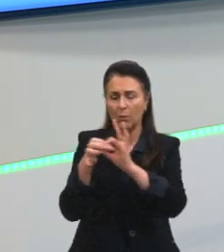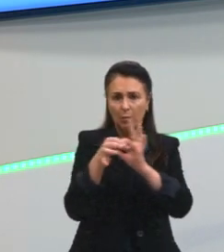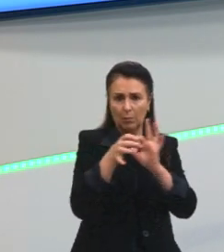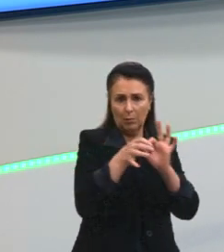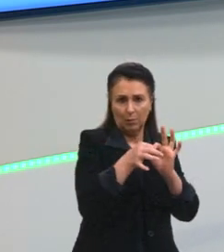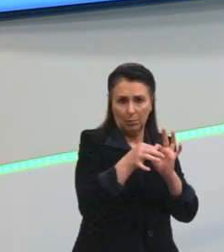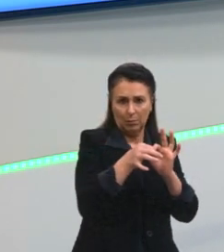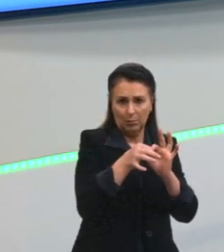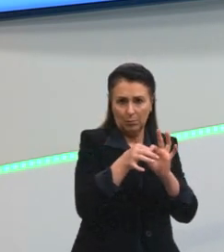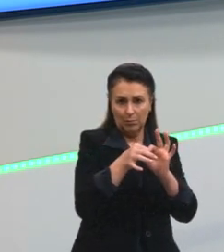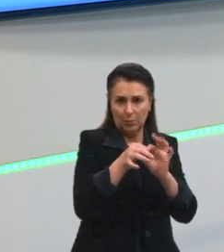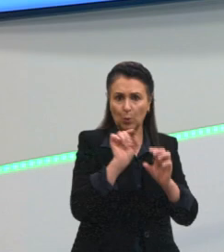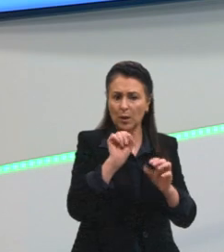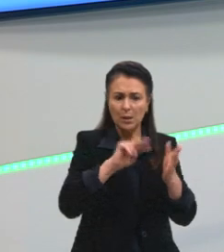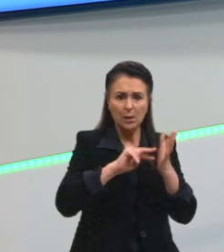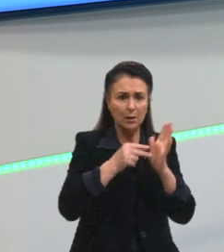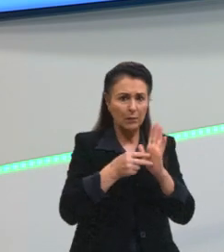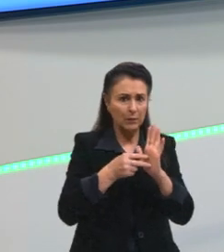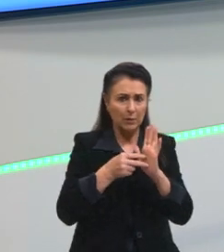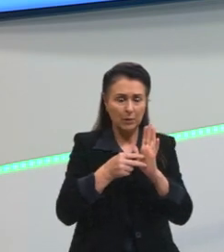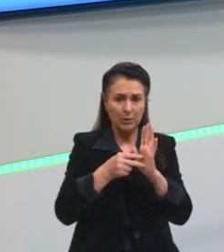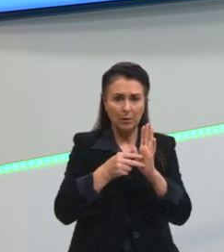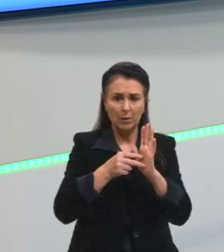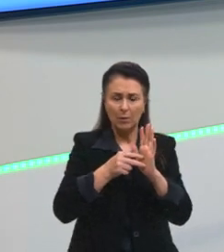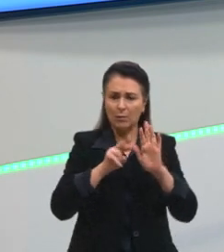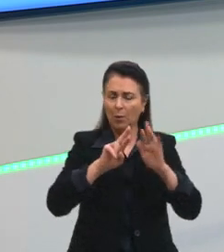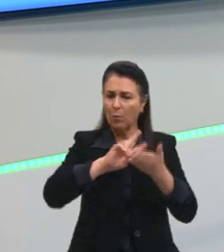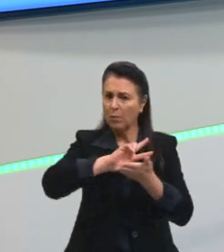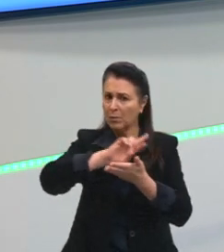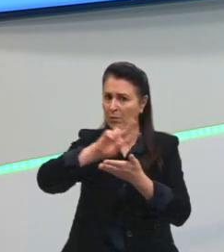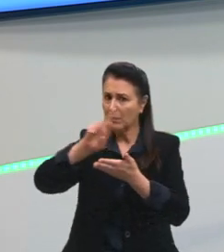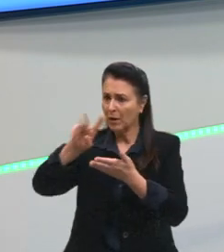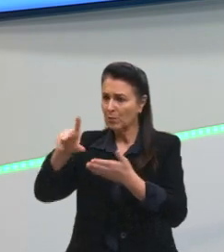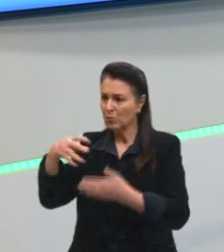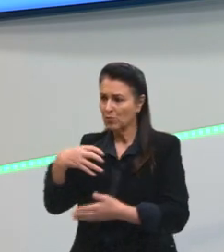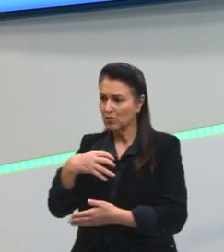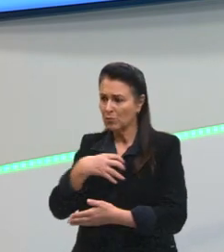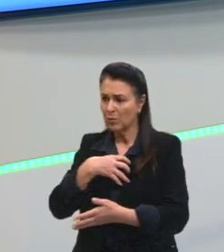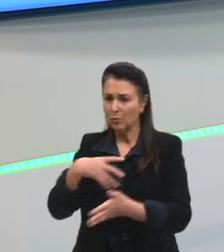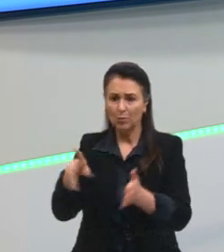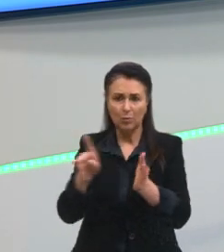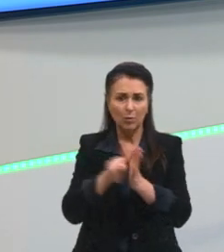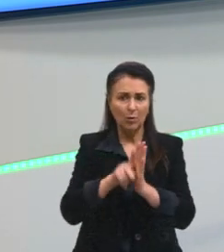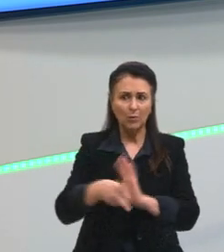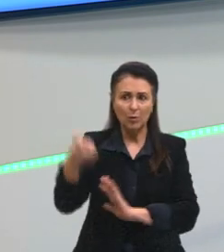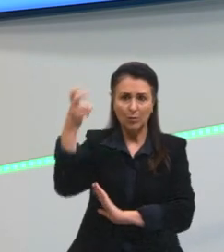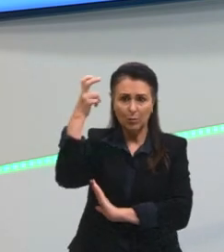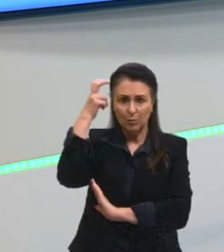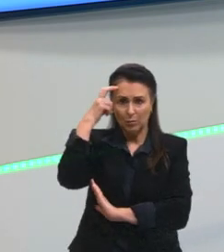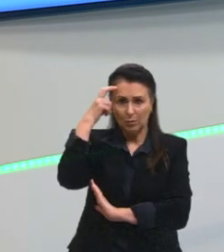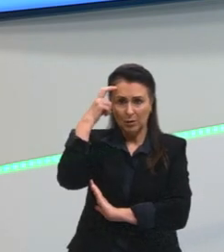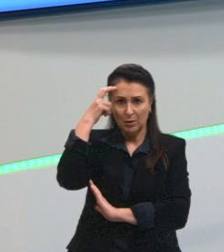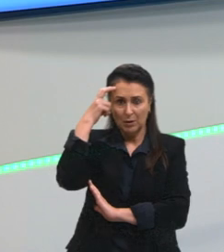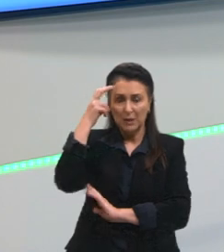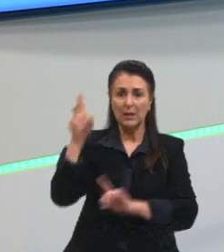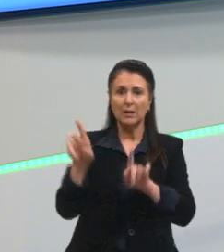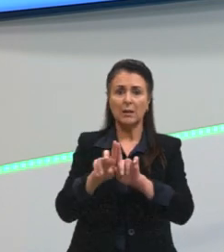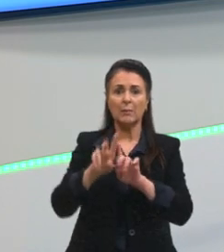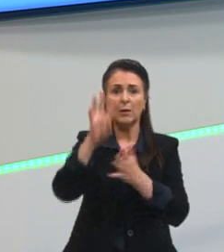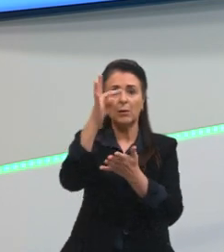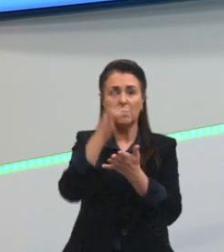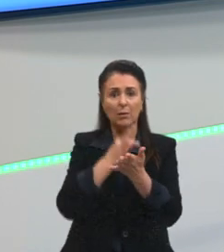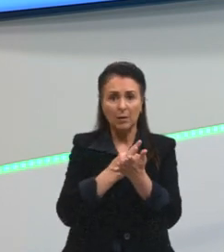contextos são as diversas formas de Cultura a diversas diversas formas em que o